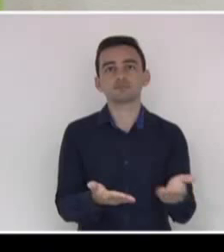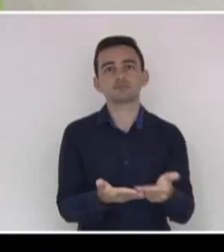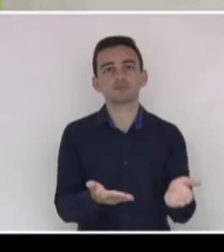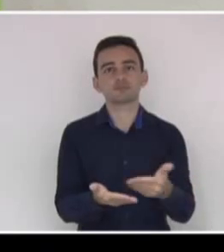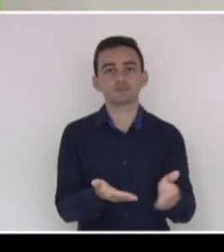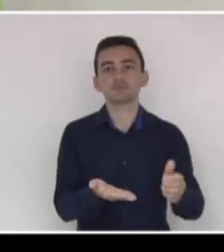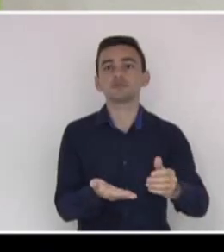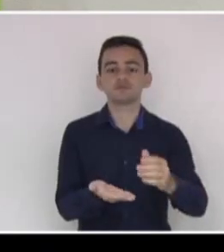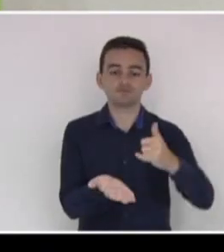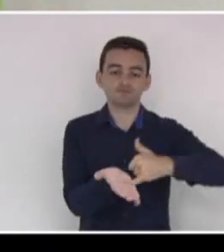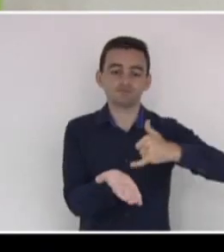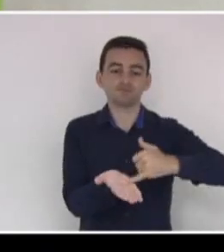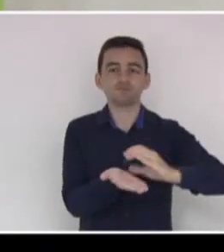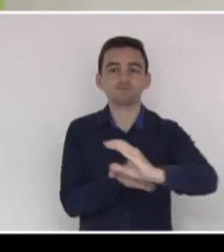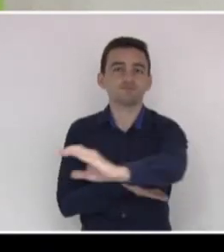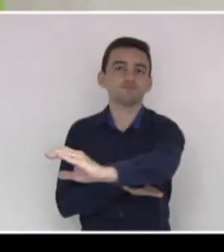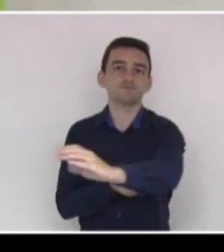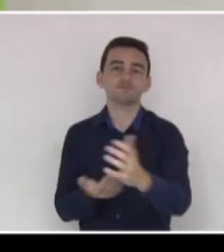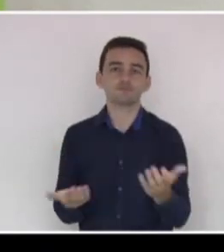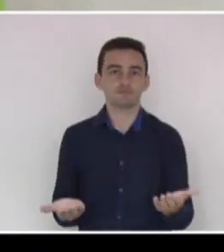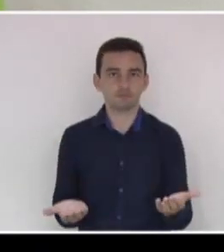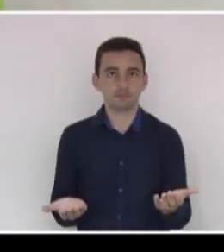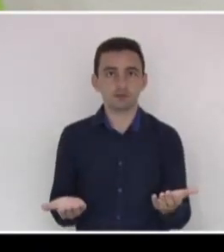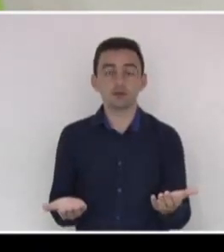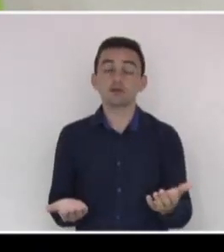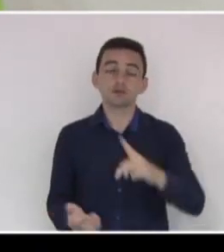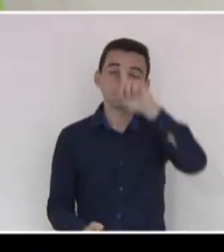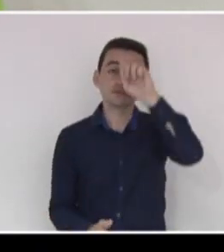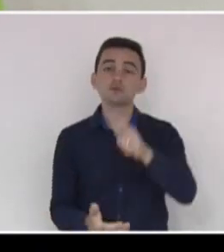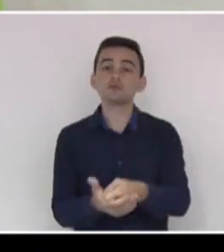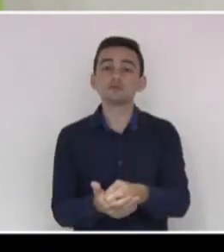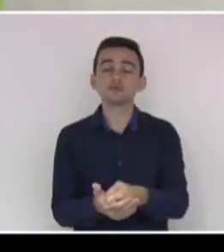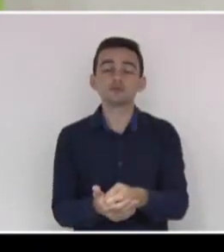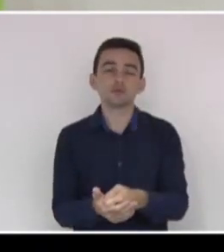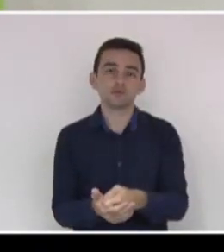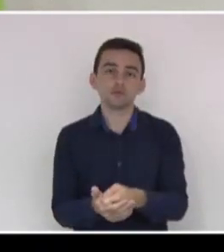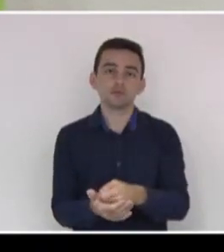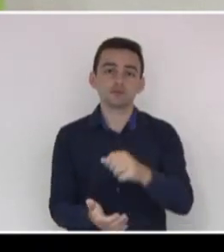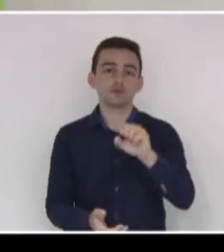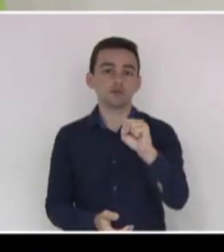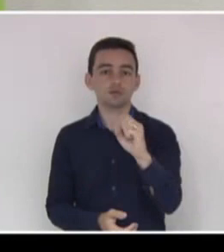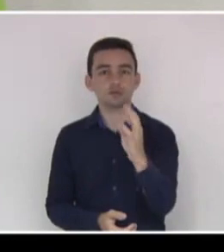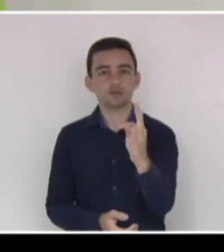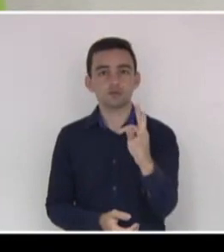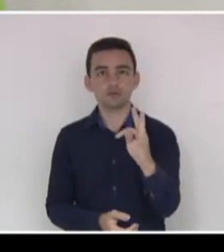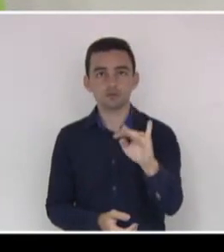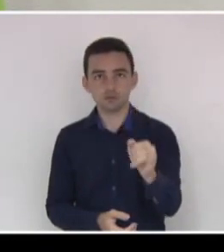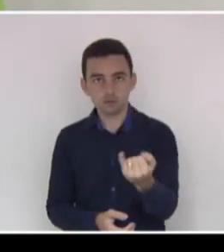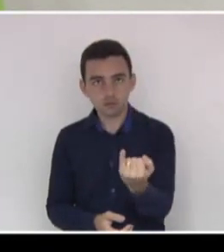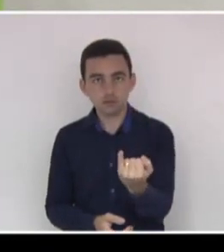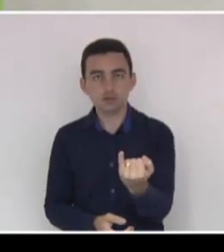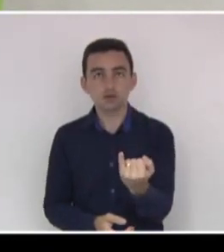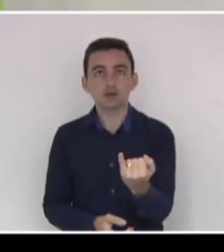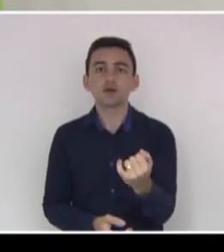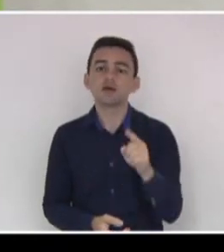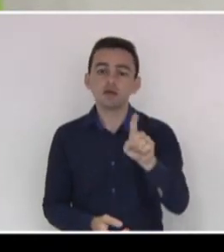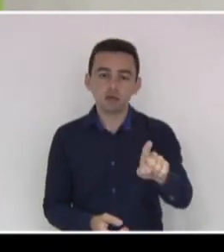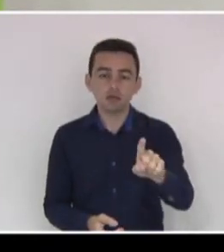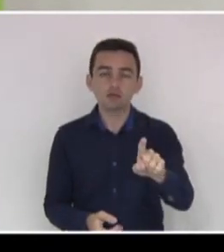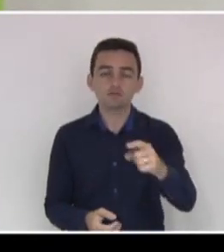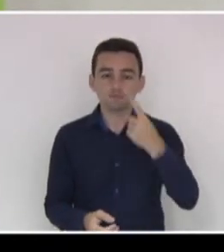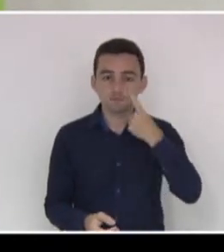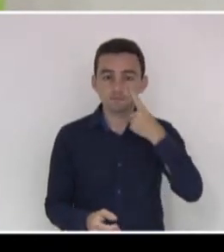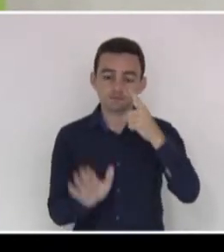imposto. Para se chegar a essa decisão, o STJ se baseou na legislação federal